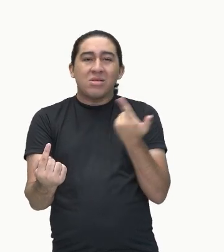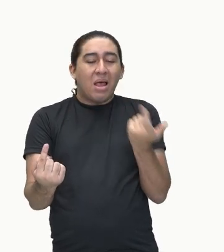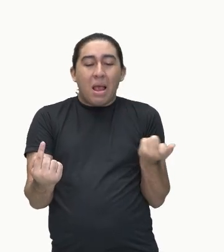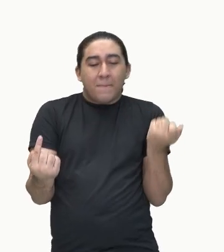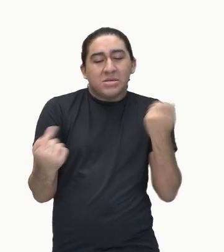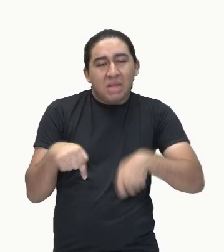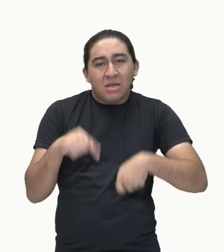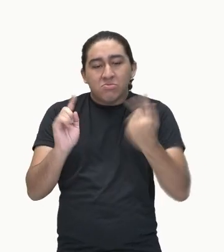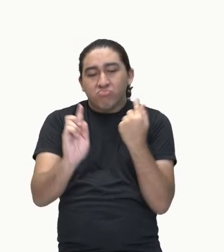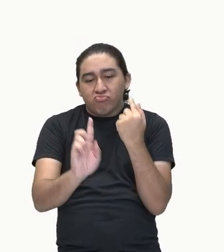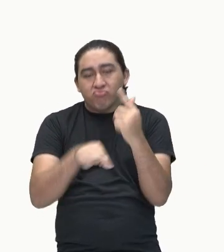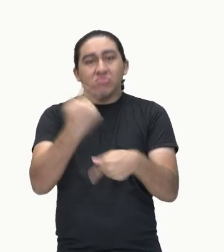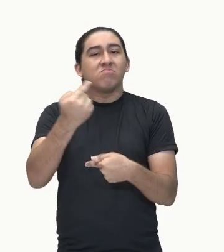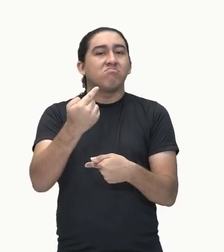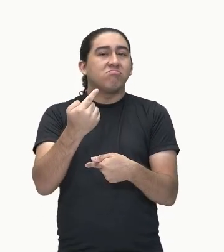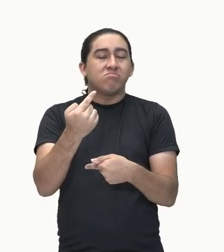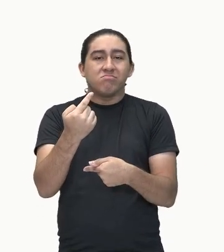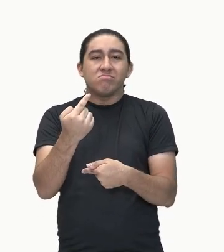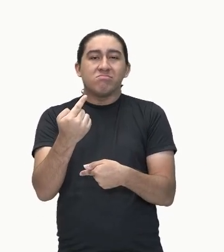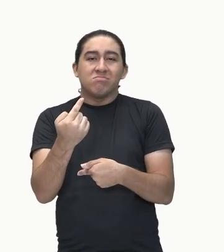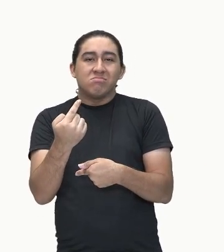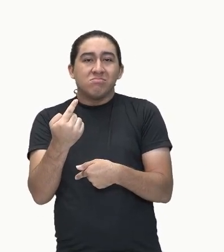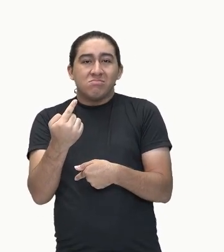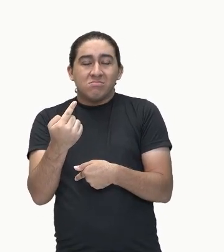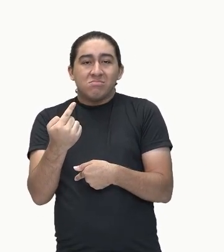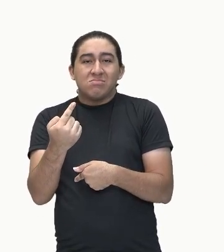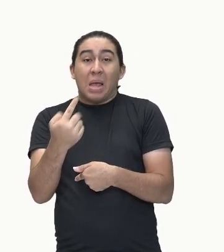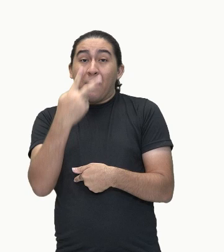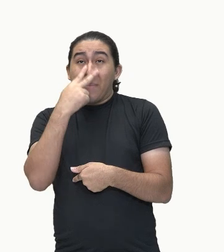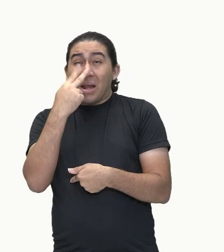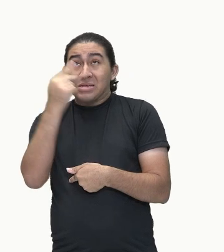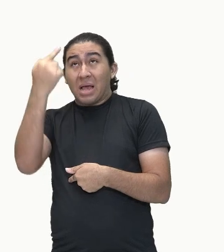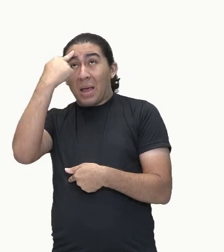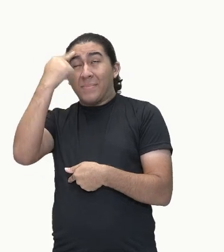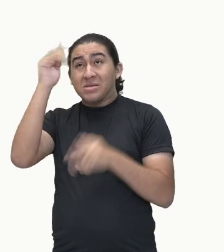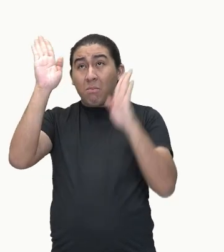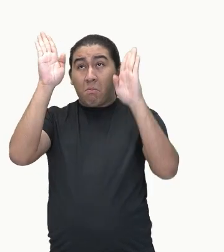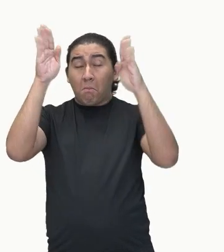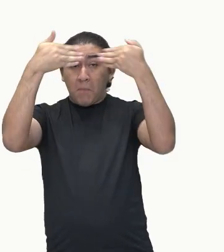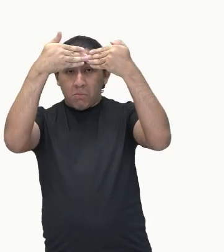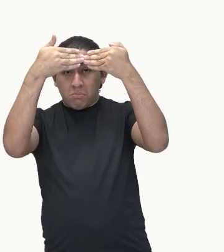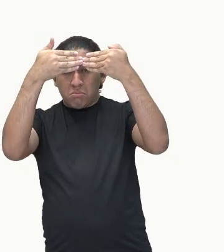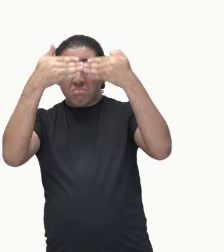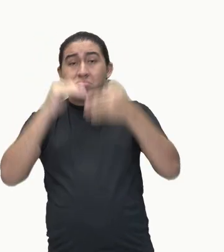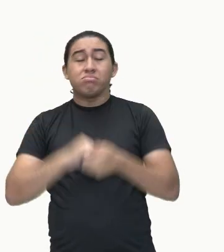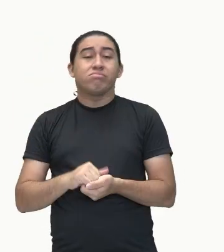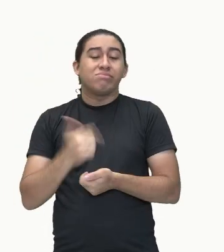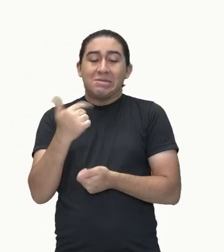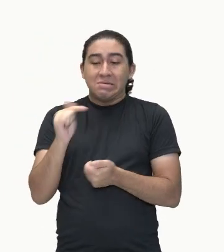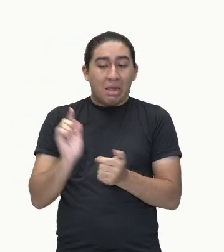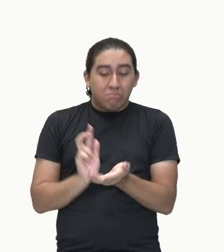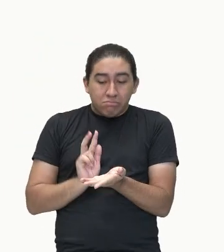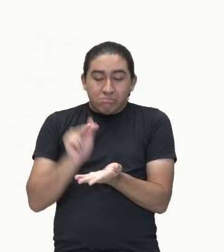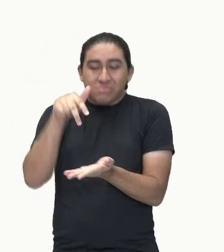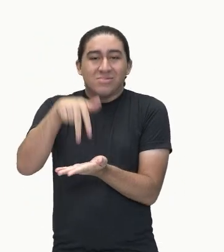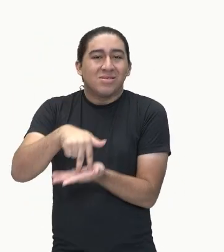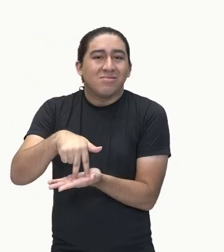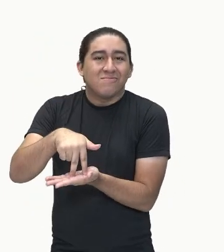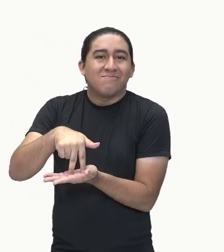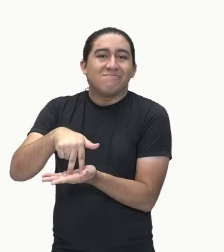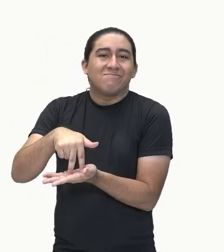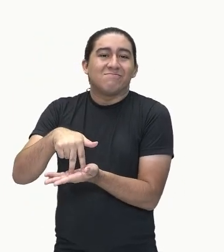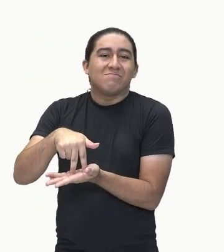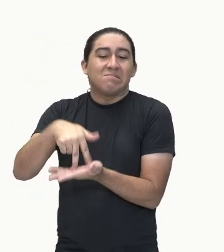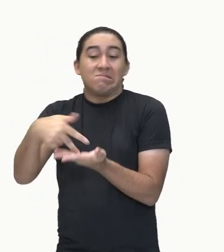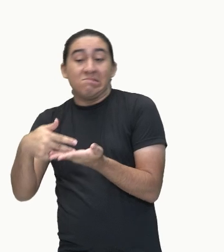evolução, impenetrável ao progresso, nada o põe de pé. Então, Jeca Tatu, olha só,